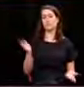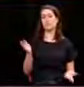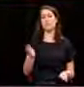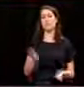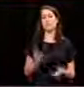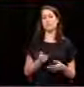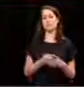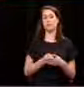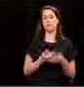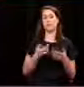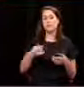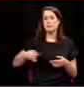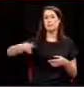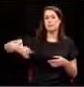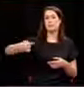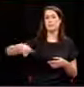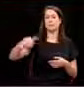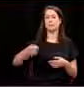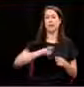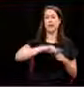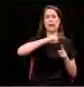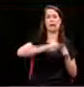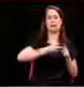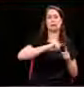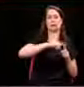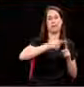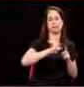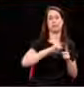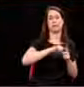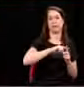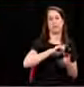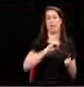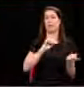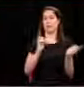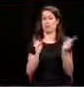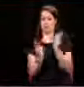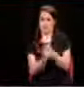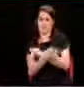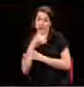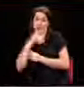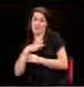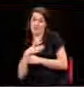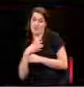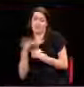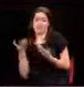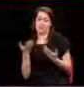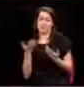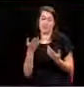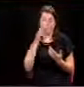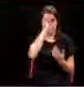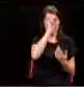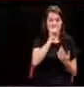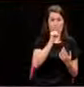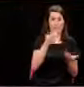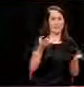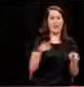tornar-se dia a dia, ano para ano, ao contrariamente ao nosso Benfica, insensível.